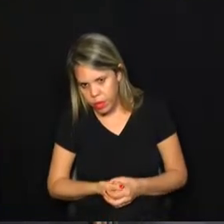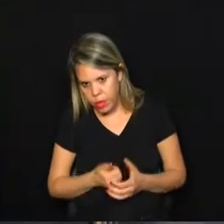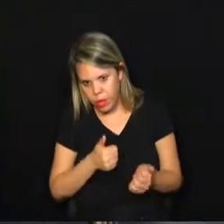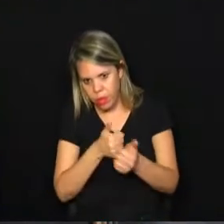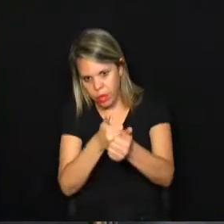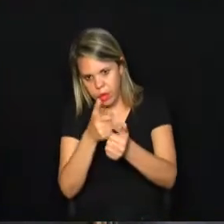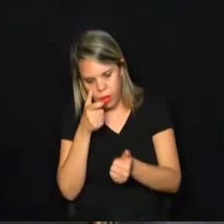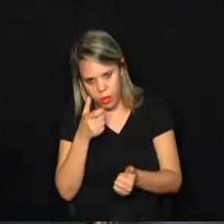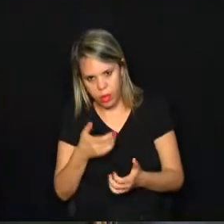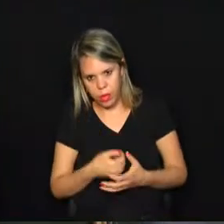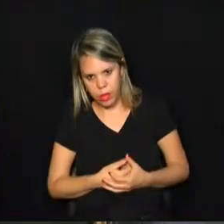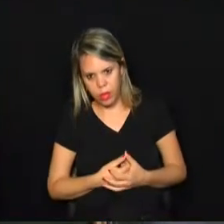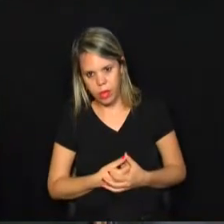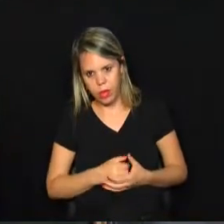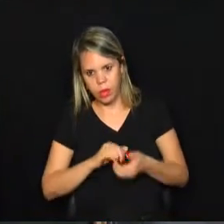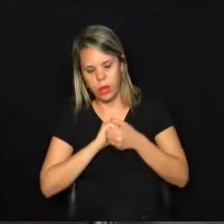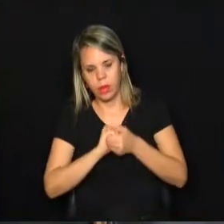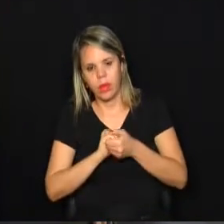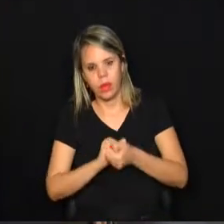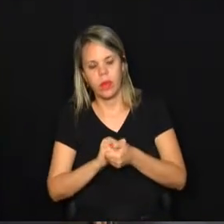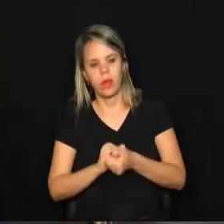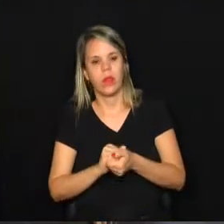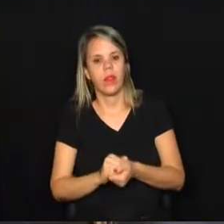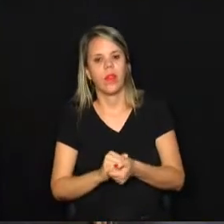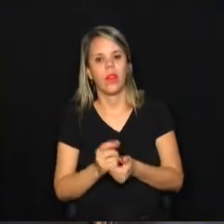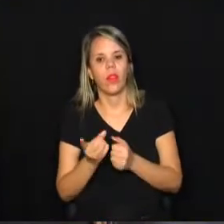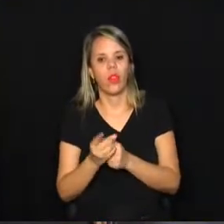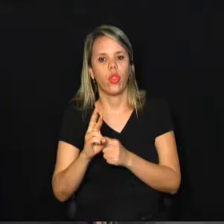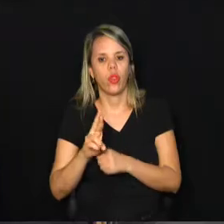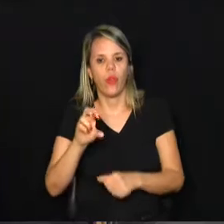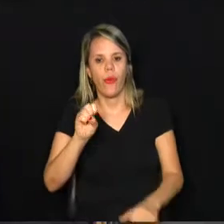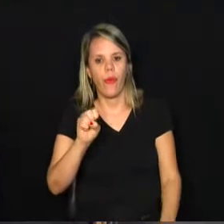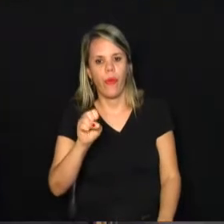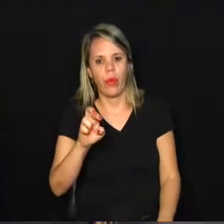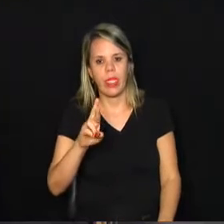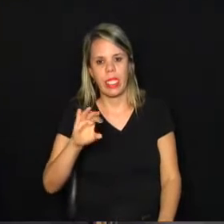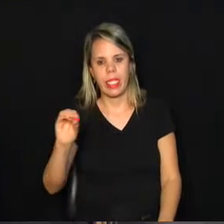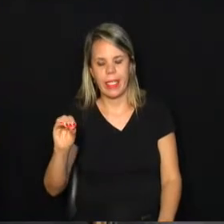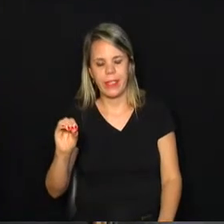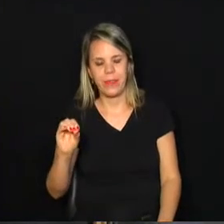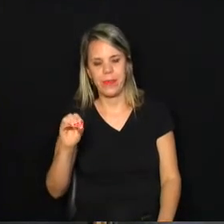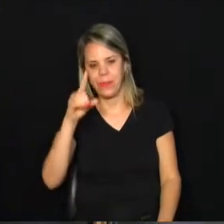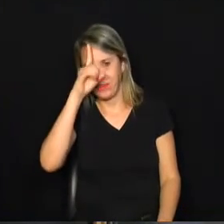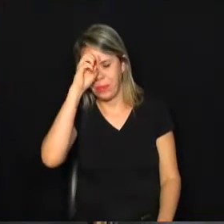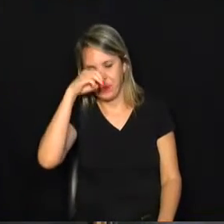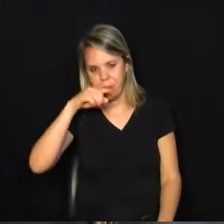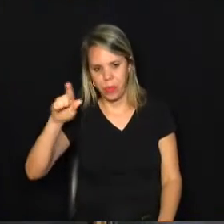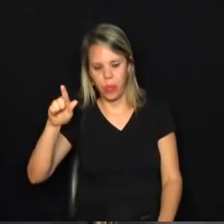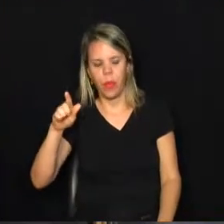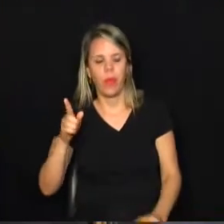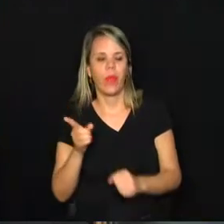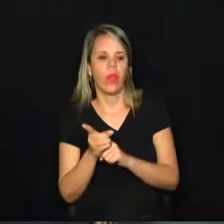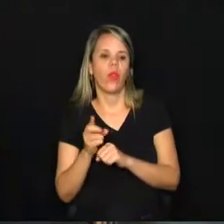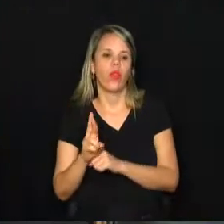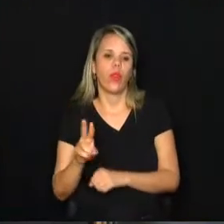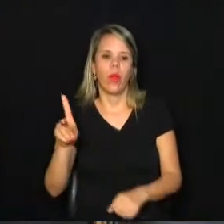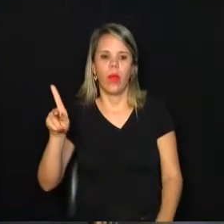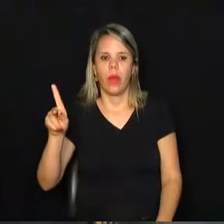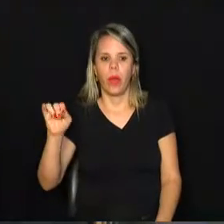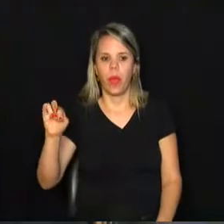acompanhando. Cumprimentar o doutor Sérgio Bisonho, diretor da Rede Mário Gatti, doutor Peter Panuto, nosso secretário de